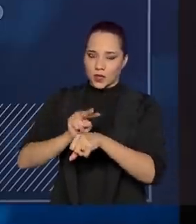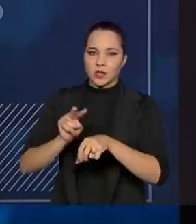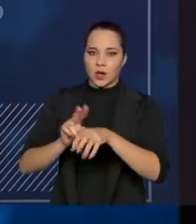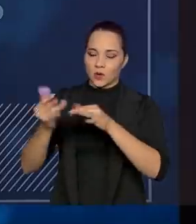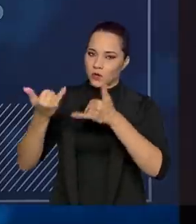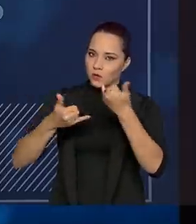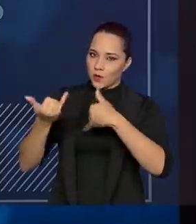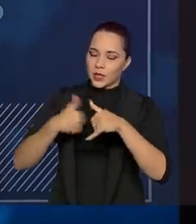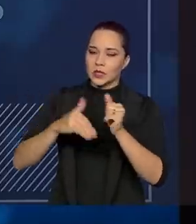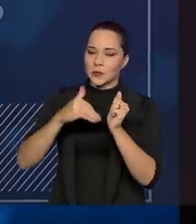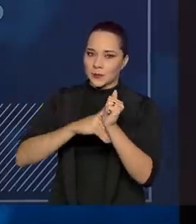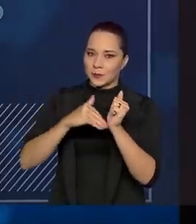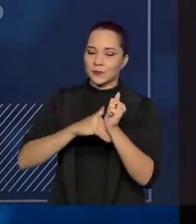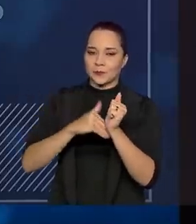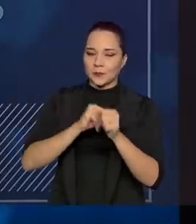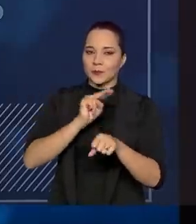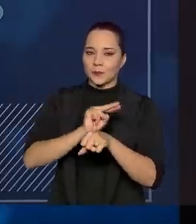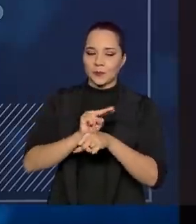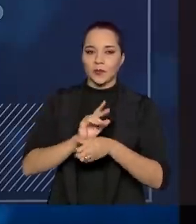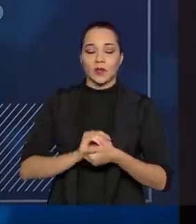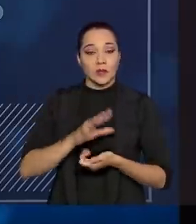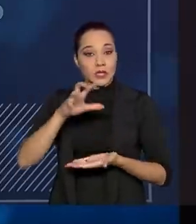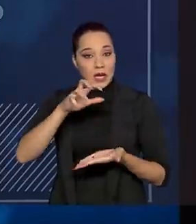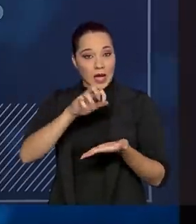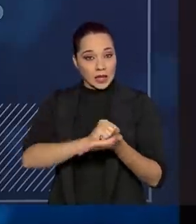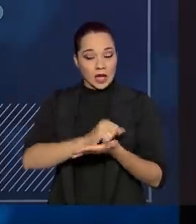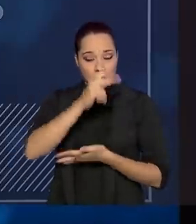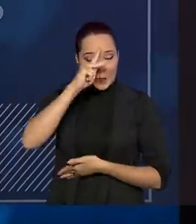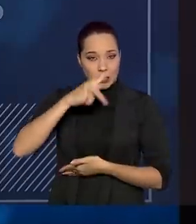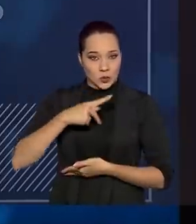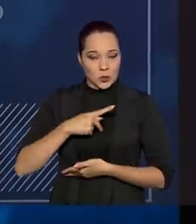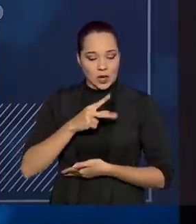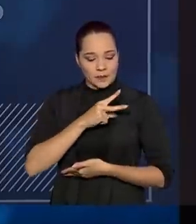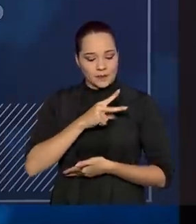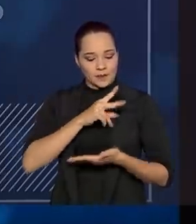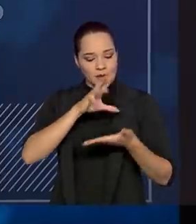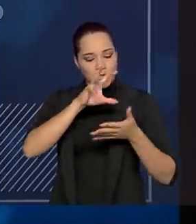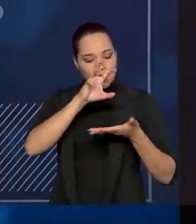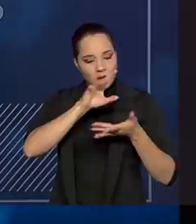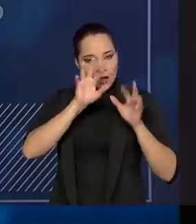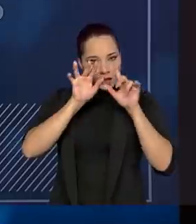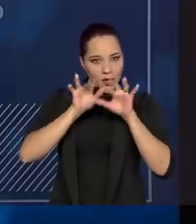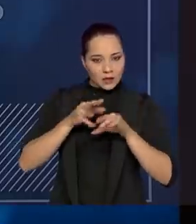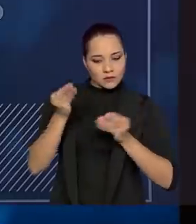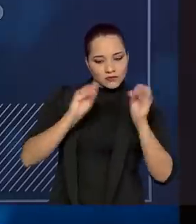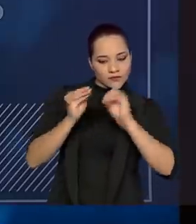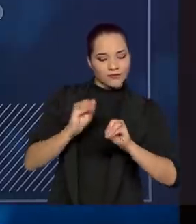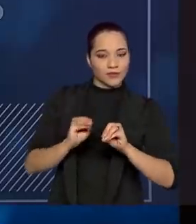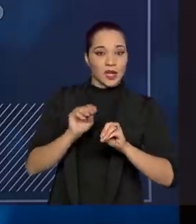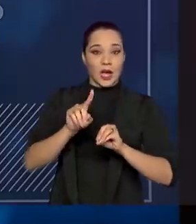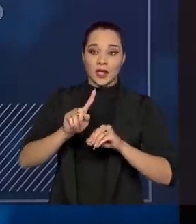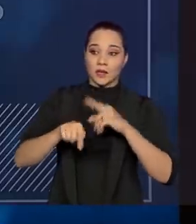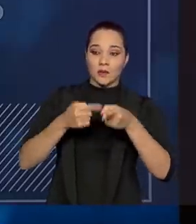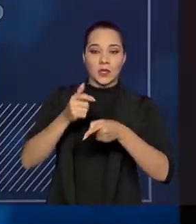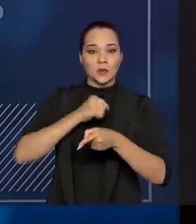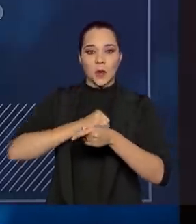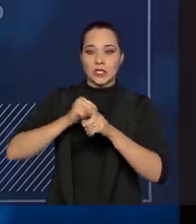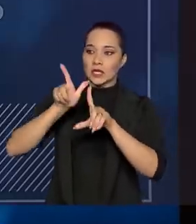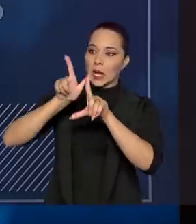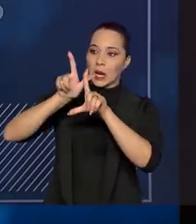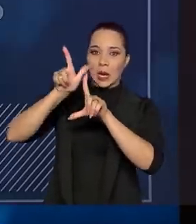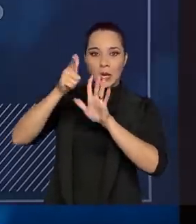do consumidor. Tá? Então, você faz o seu cadastro pessoal. A partir do momento que você faz o cadastro pessoal, você pode procurar na lista